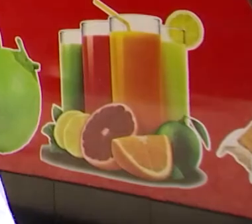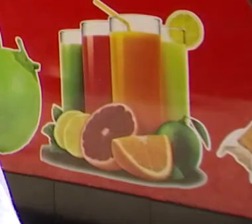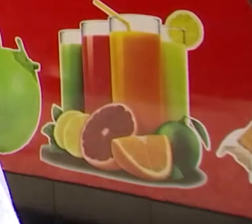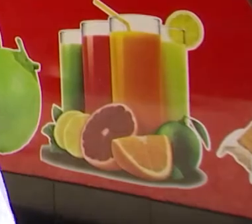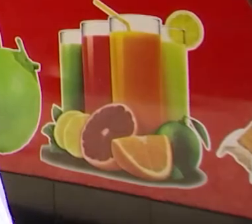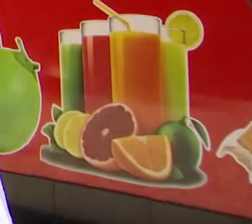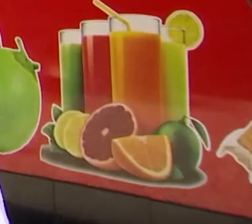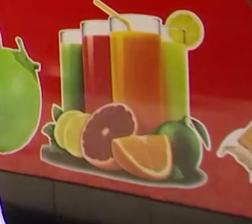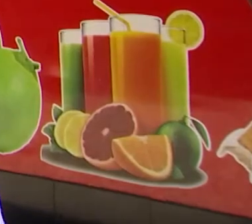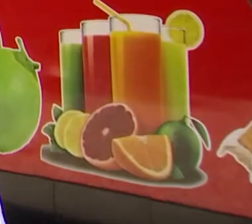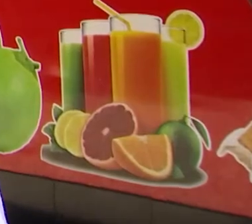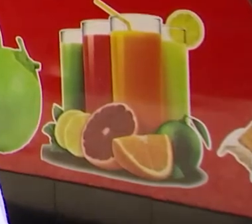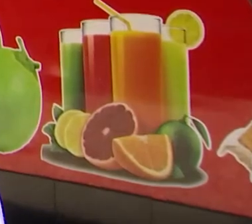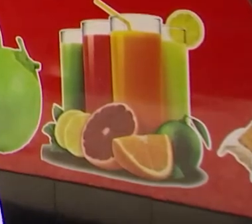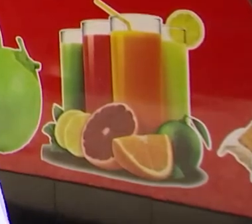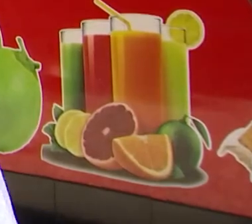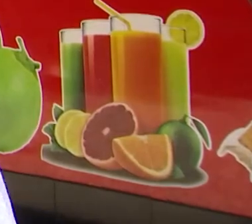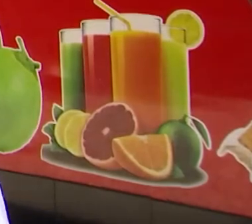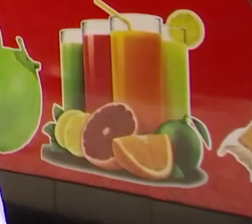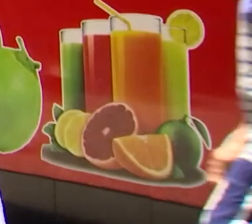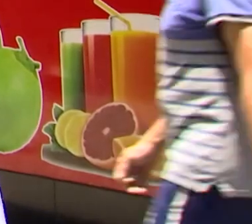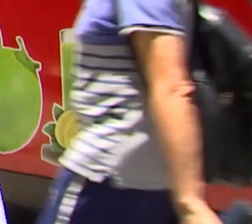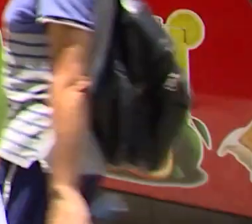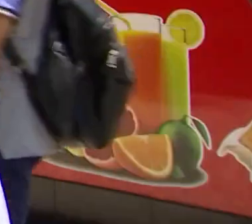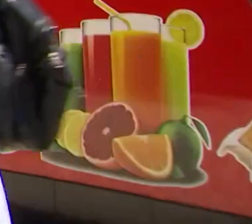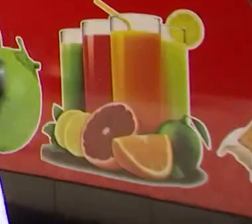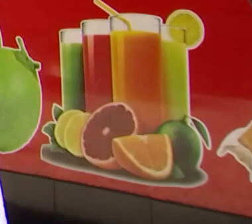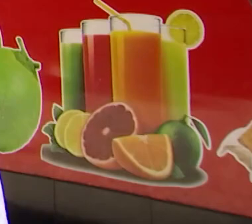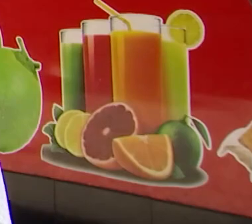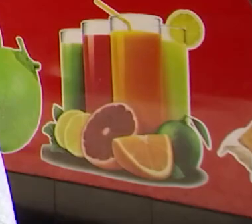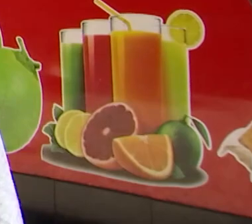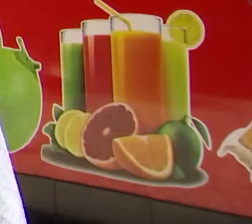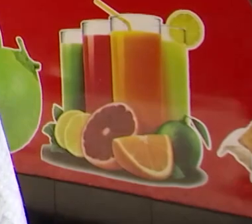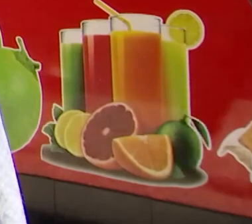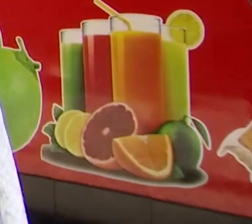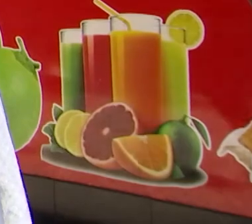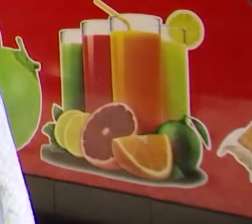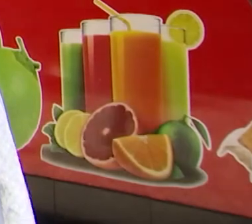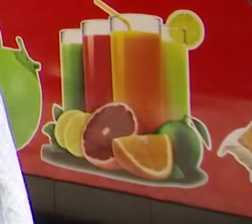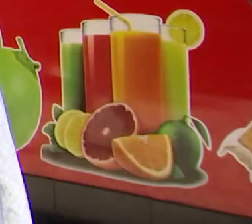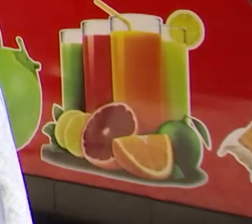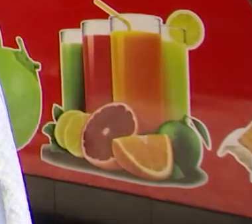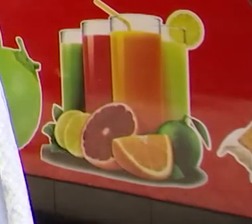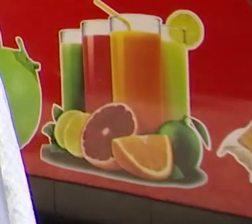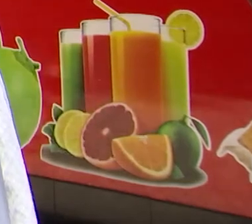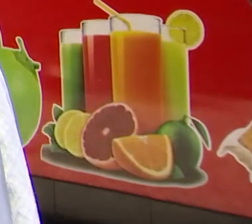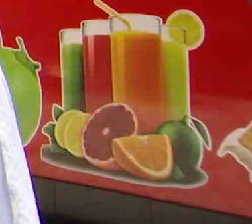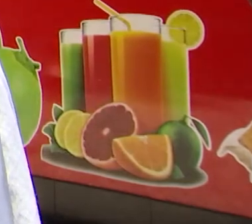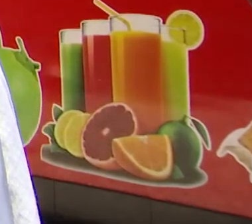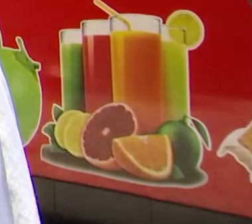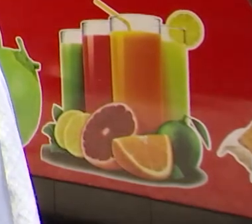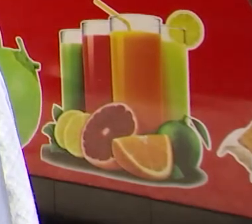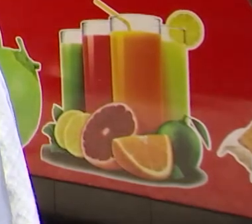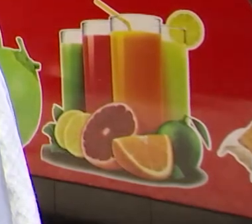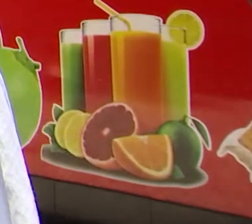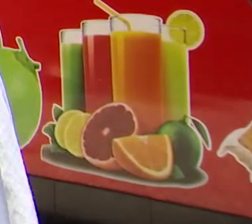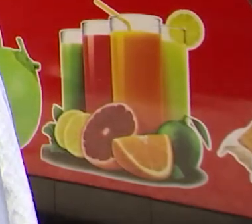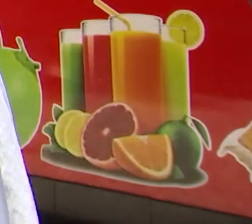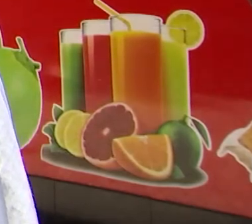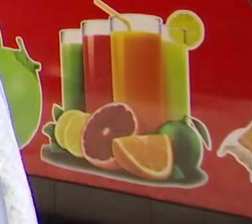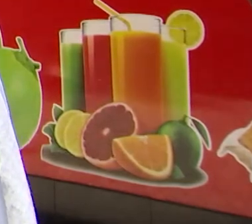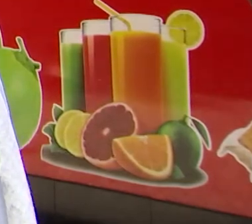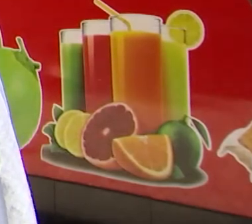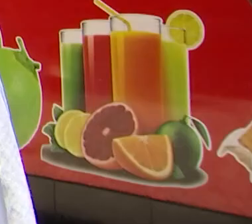cara bem depois? Aí... Então você se considera uma pessoa nostálgica, também se interessa aí por civilizações